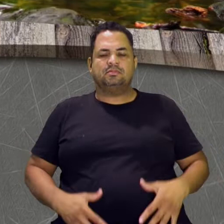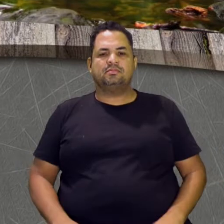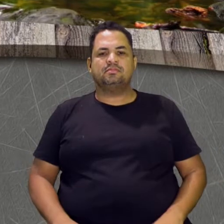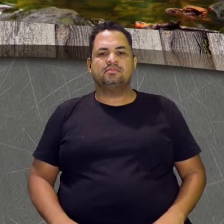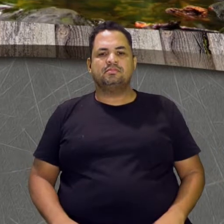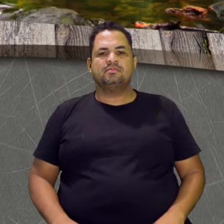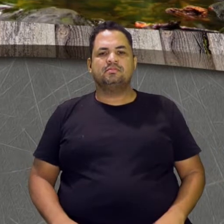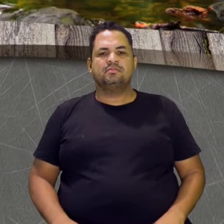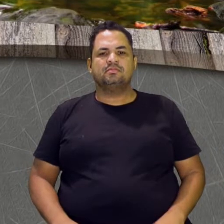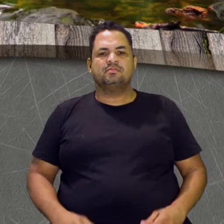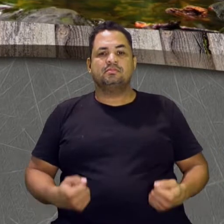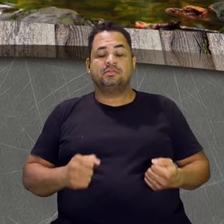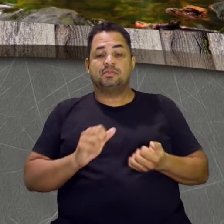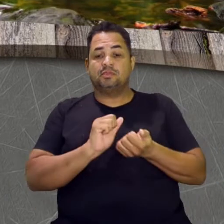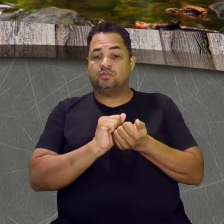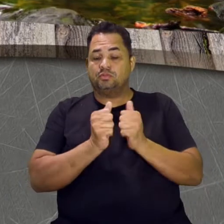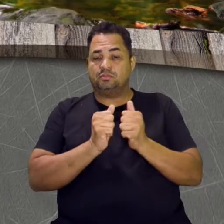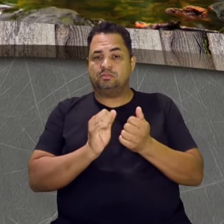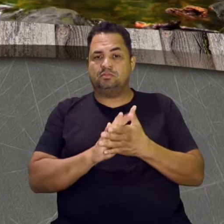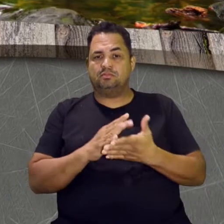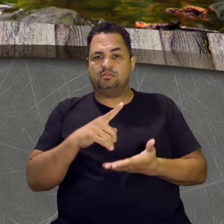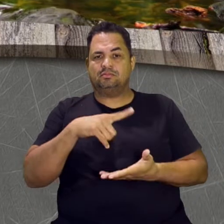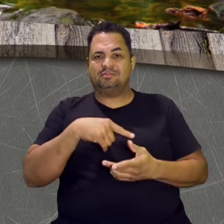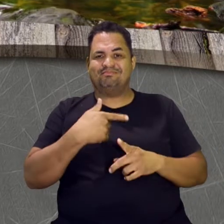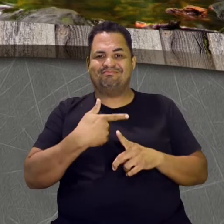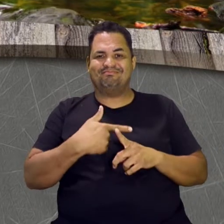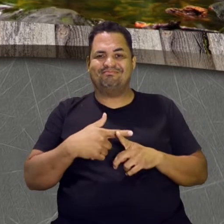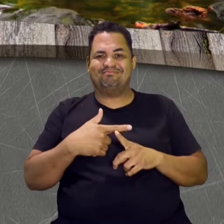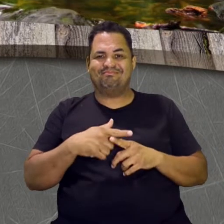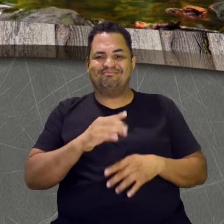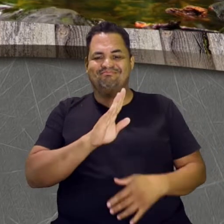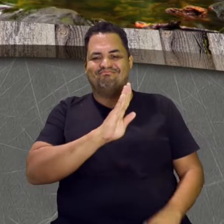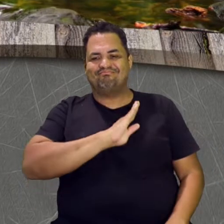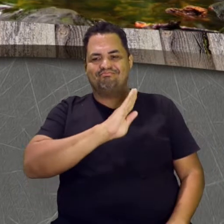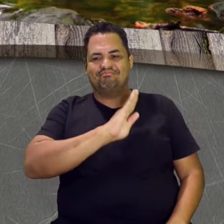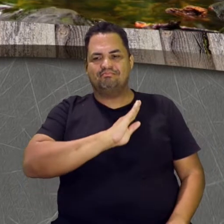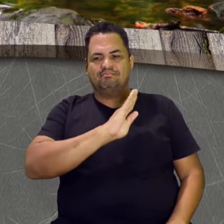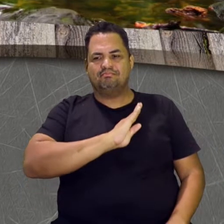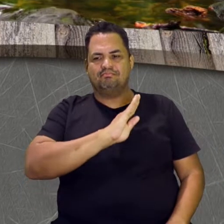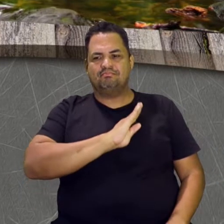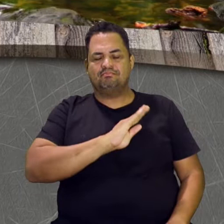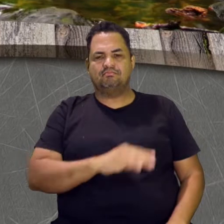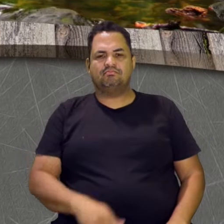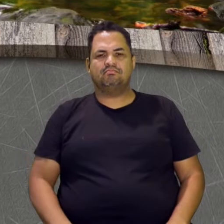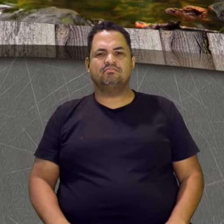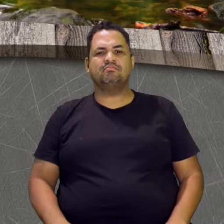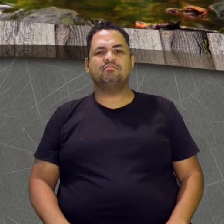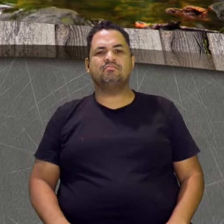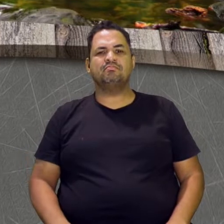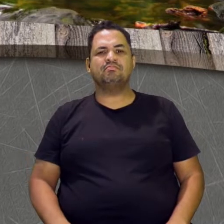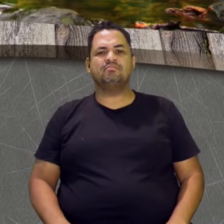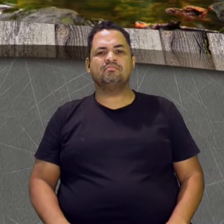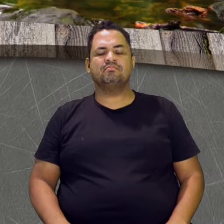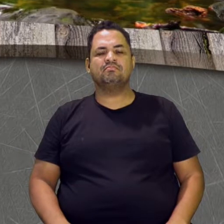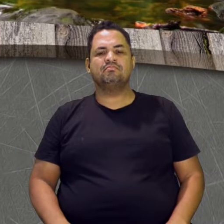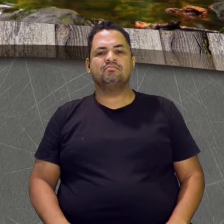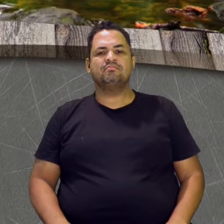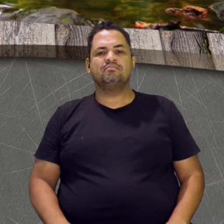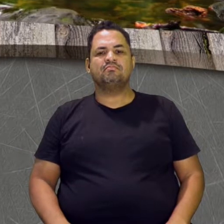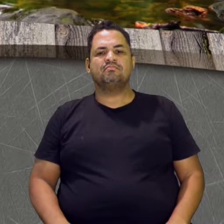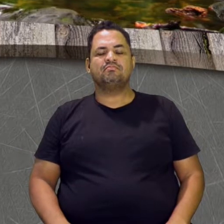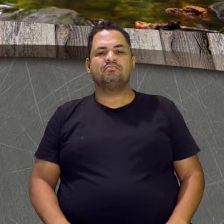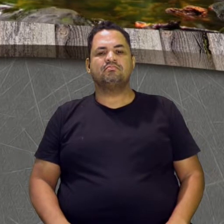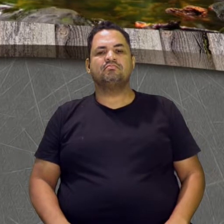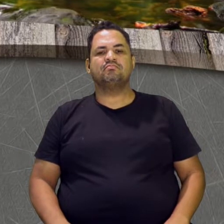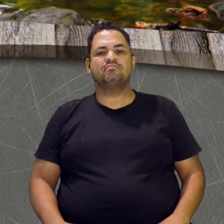que controlar, você pode ter problemas cardíacos. É uma dos problemas